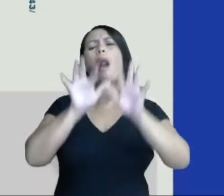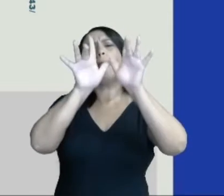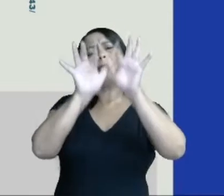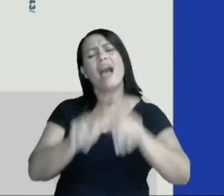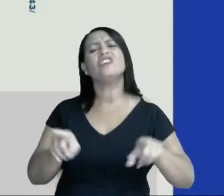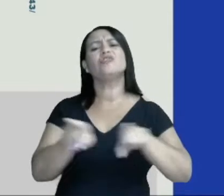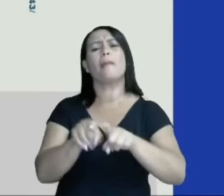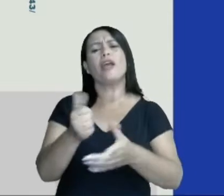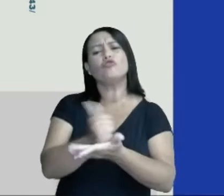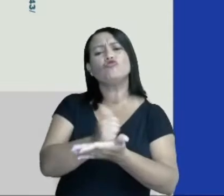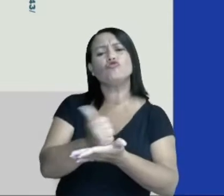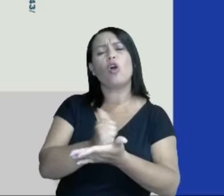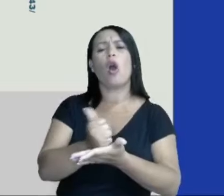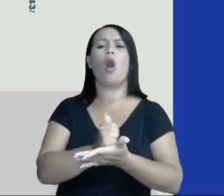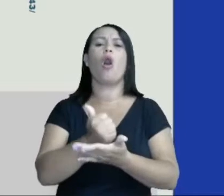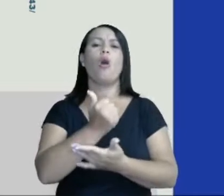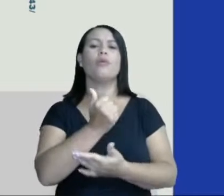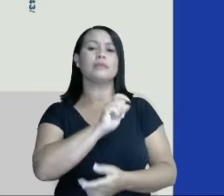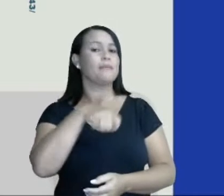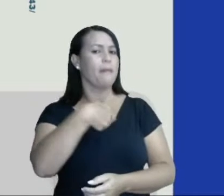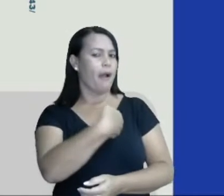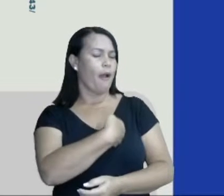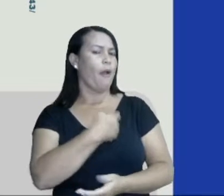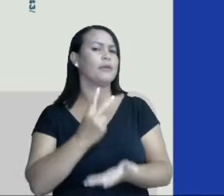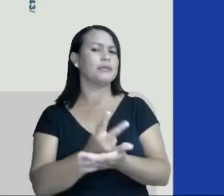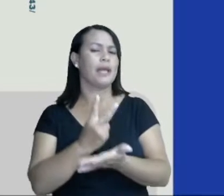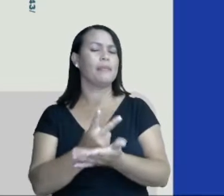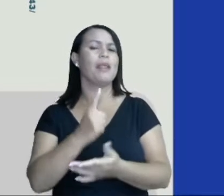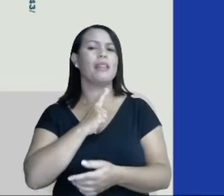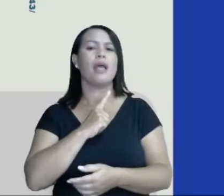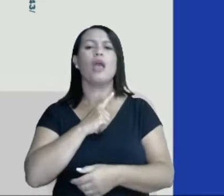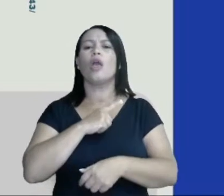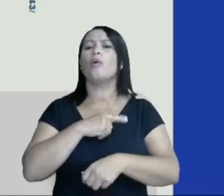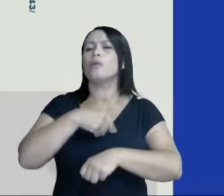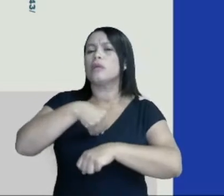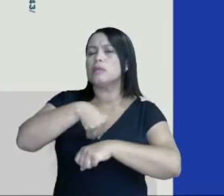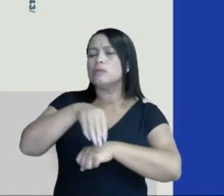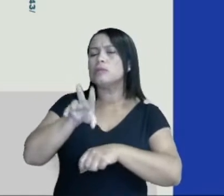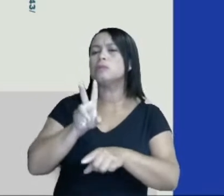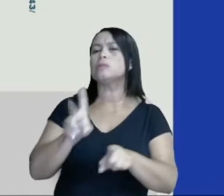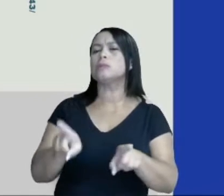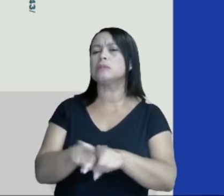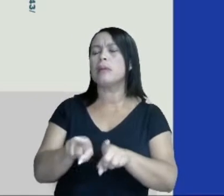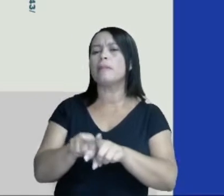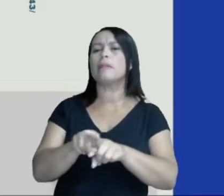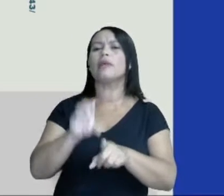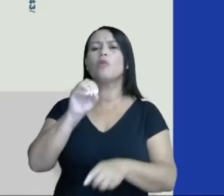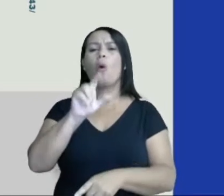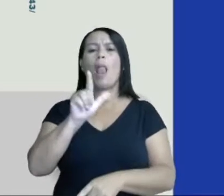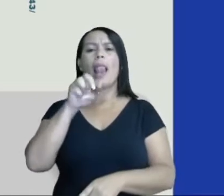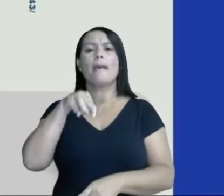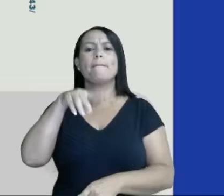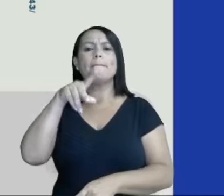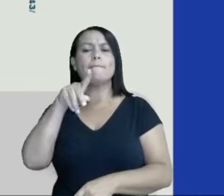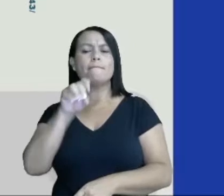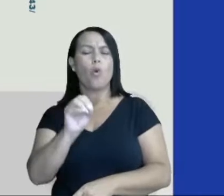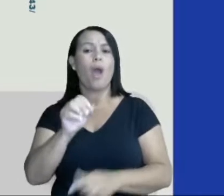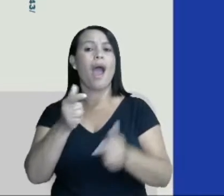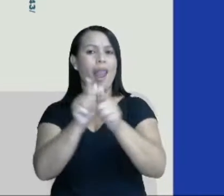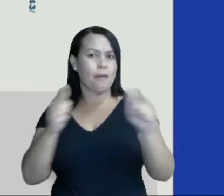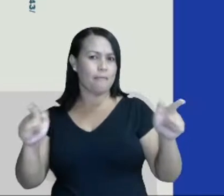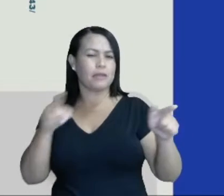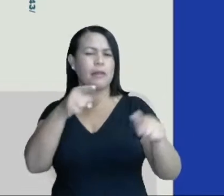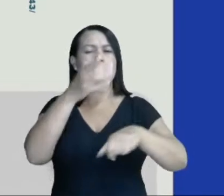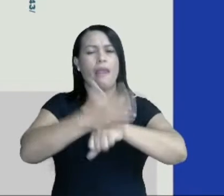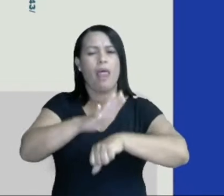jogos em espanhol, né? Tem um joguinho que eu sempre indico, que é o Duolingo, porque ajuda você com a gramática, a praticar a